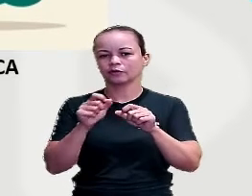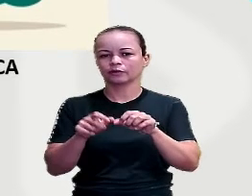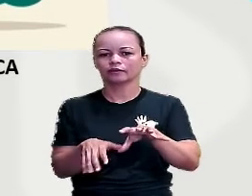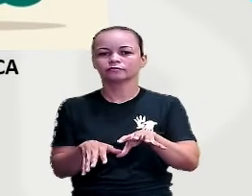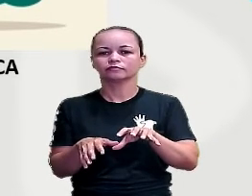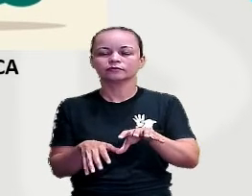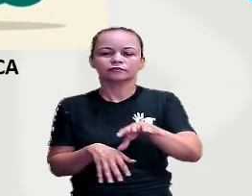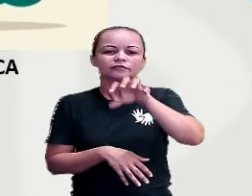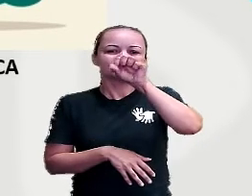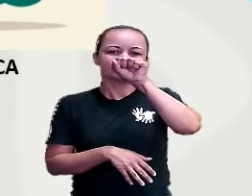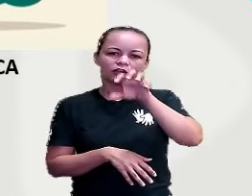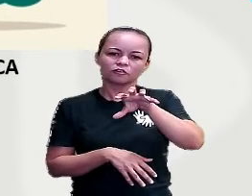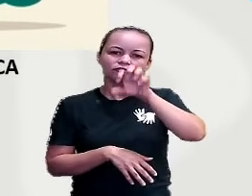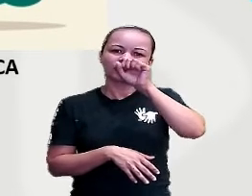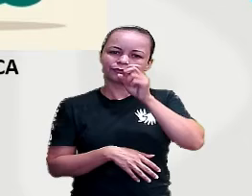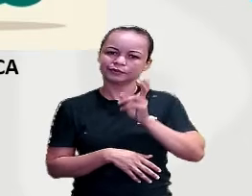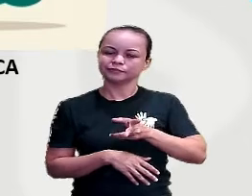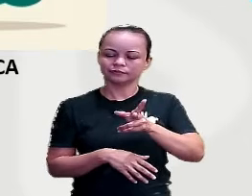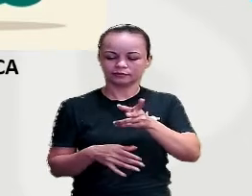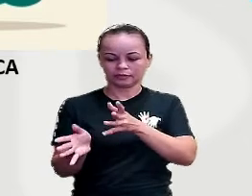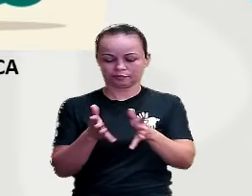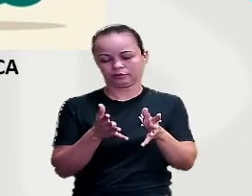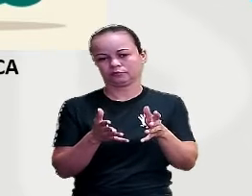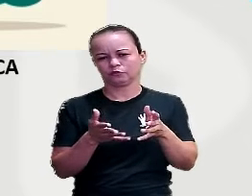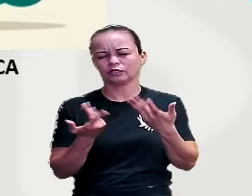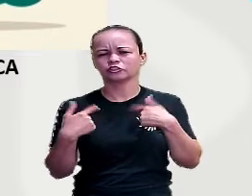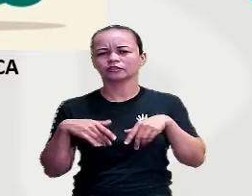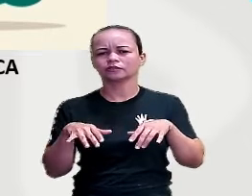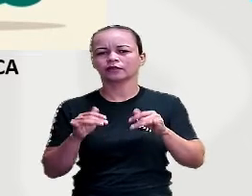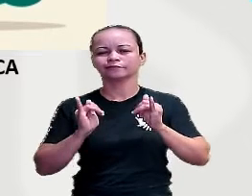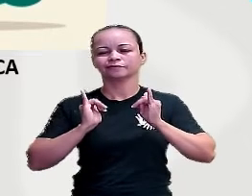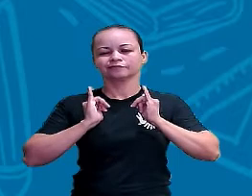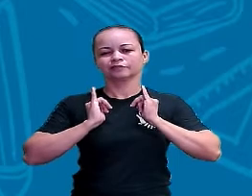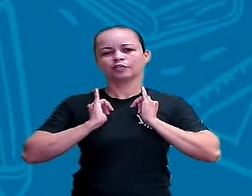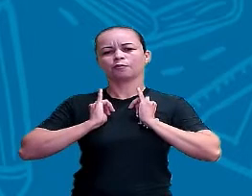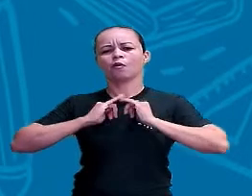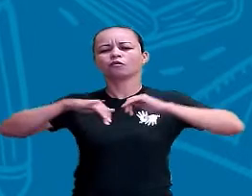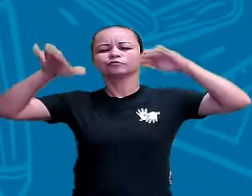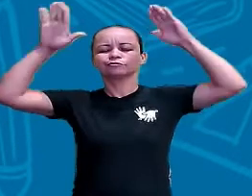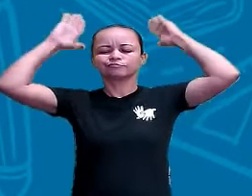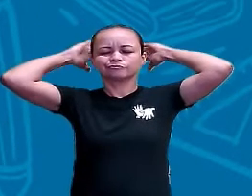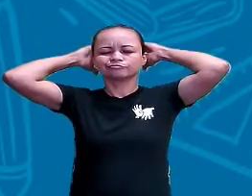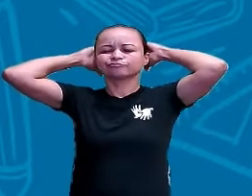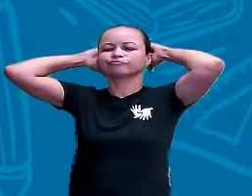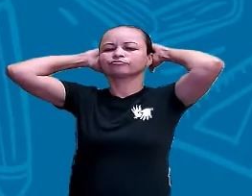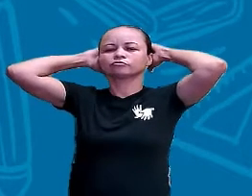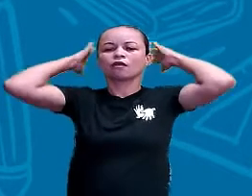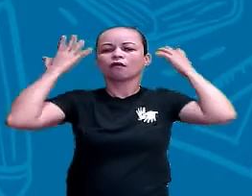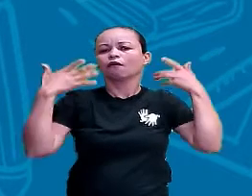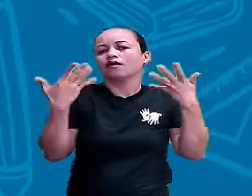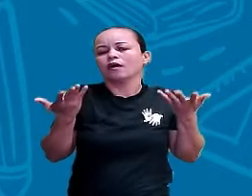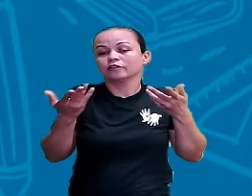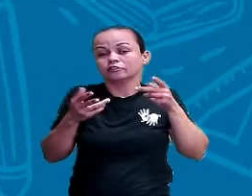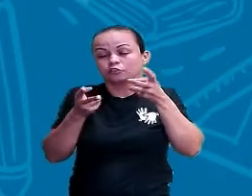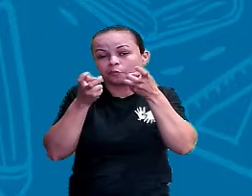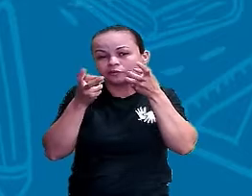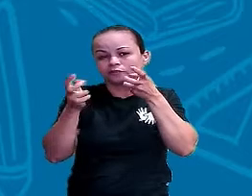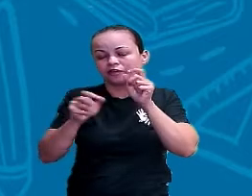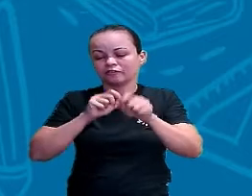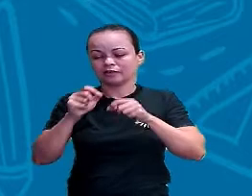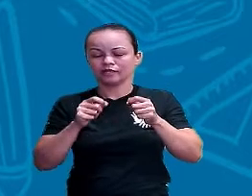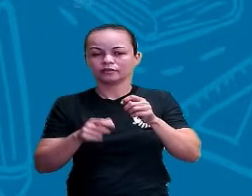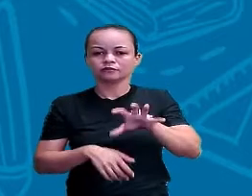respiratória, né? Quando a gente está em repouso, vocês devem observar que geralmente a frequência que a